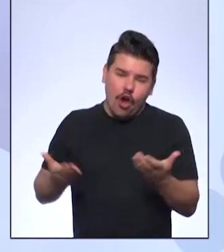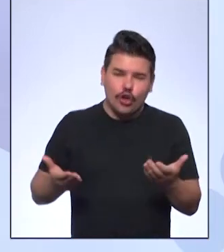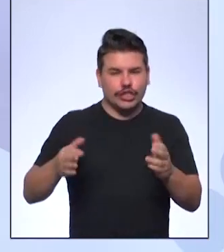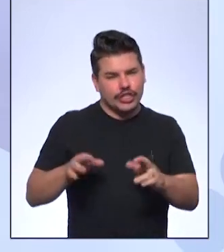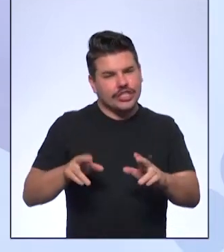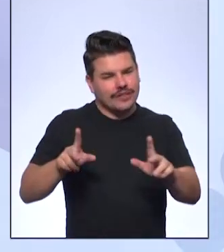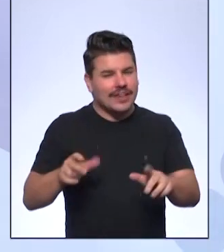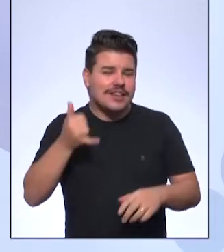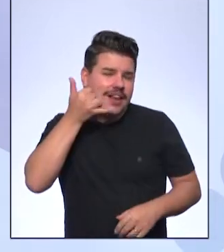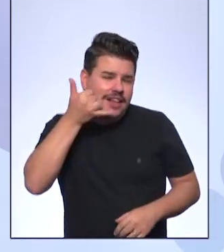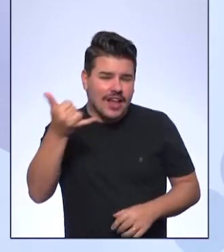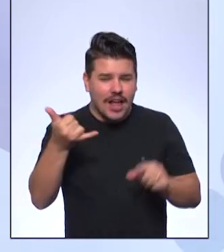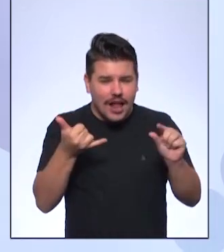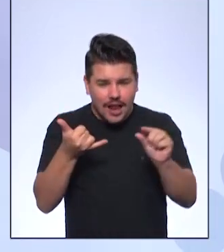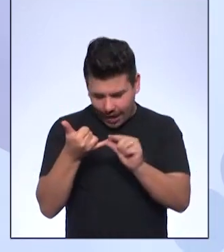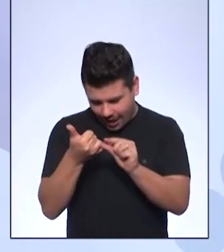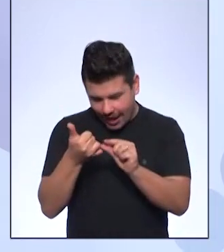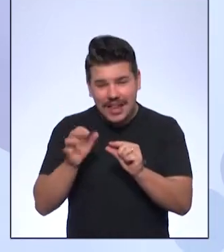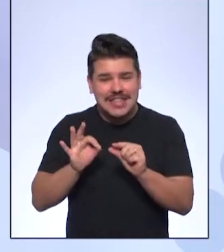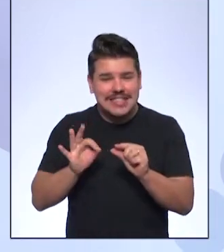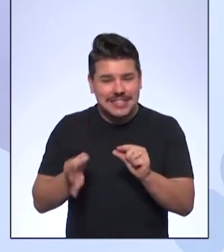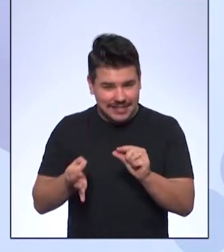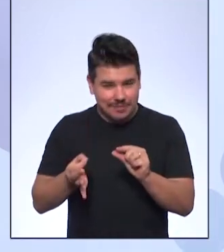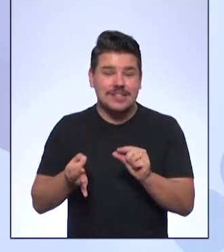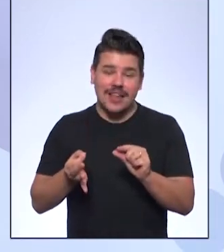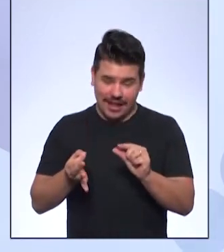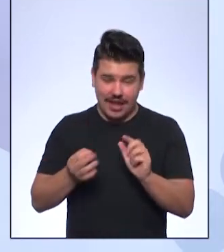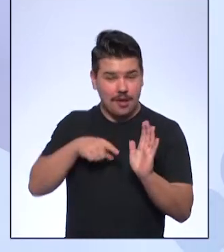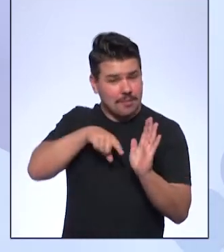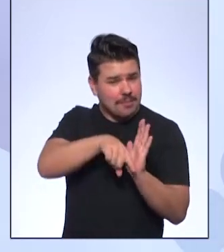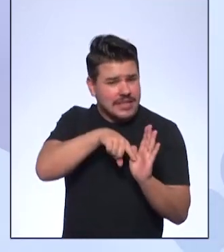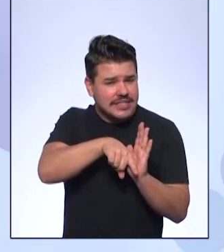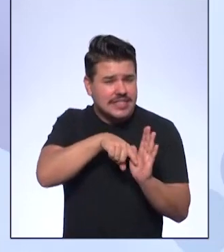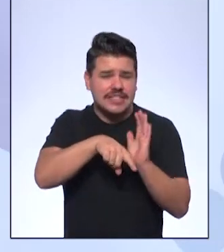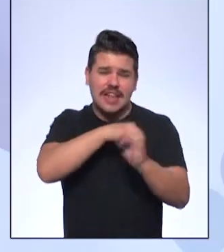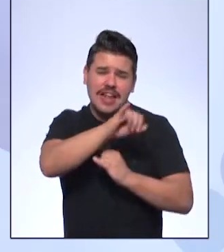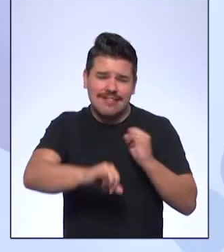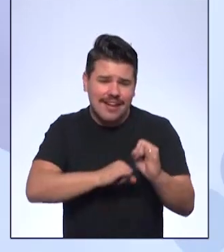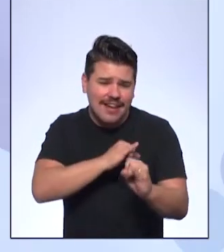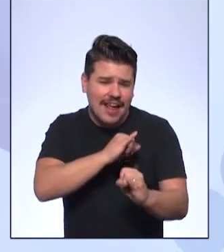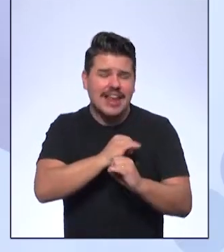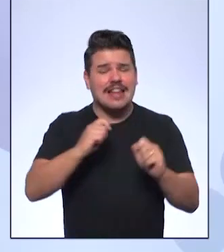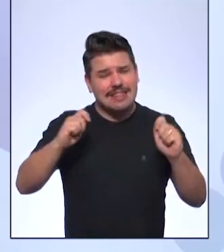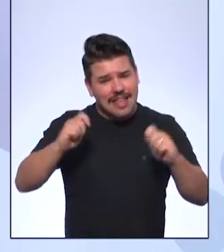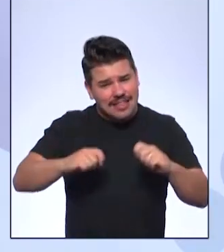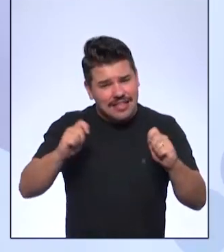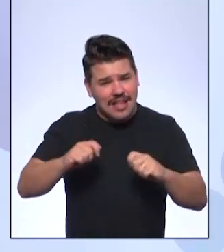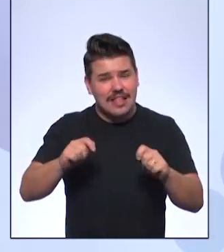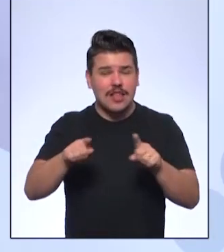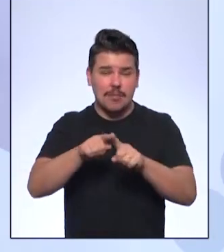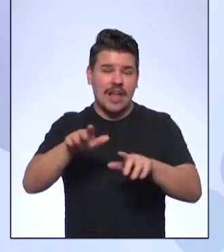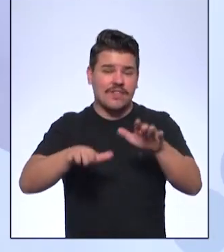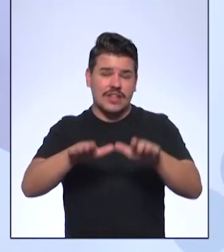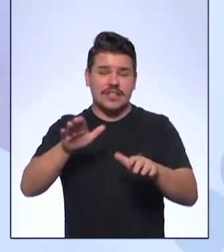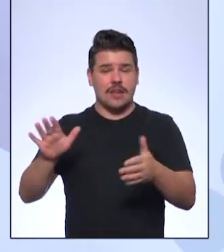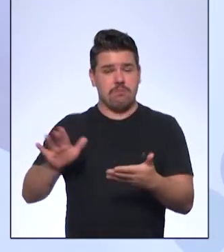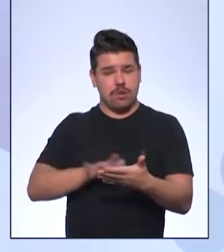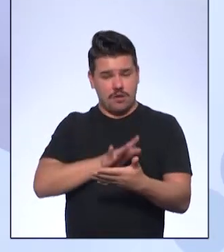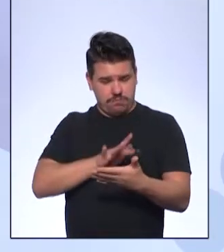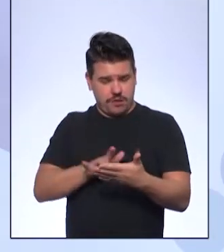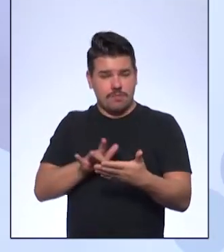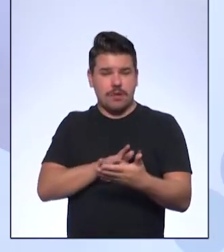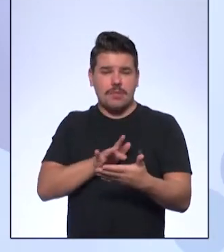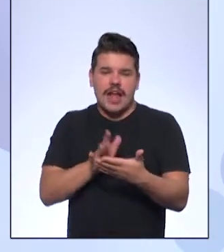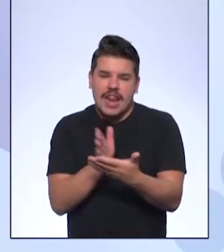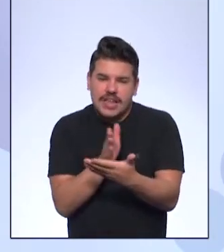ela tem uma serventia muito maior do que só pesquisas, né? A gente pode acessá-la de vários lugares, inclusive até e-readers, tipo Kindle, tudo mais, hoje já